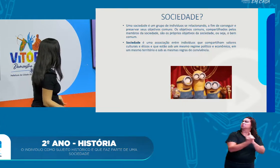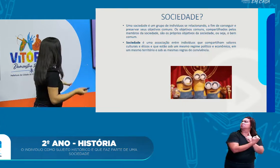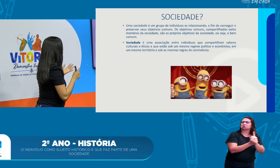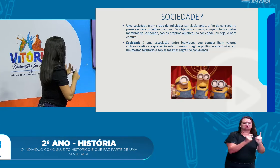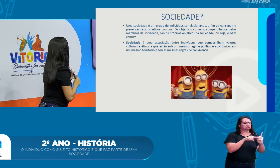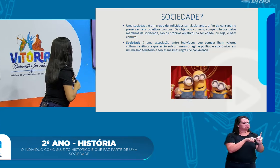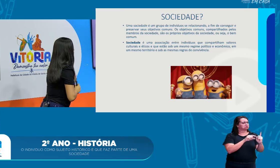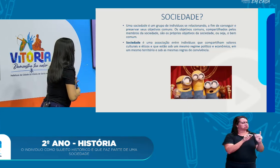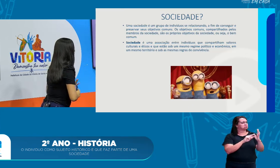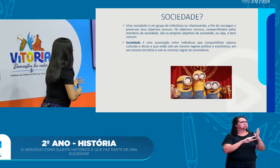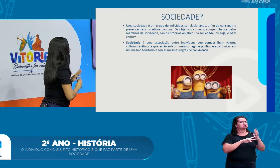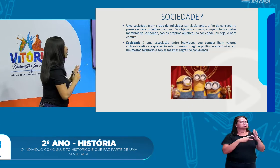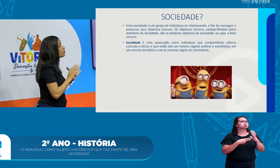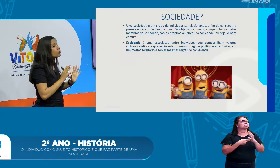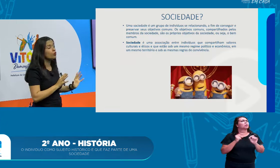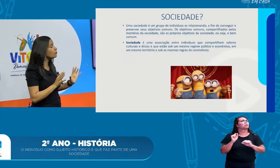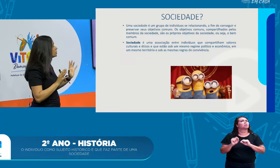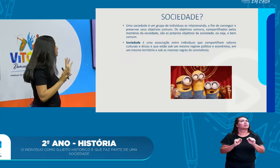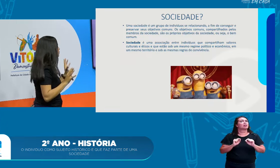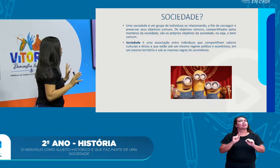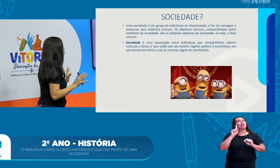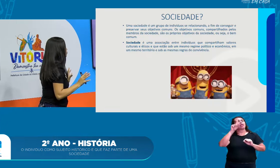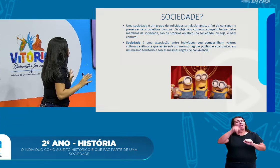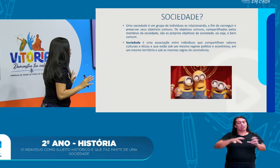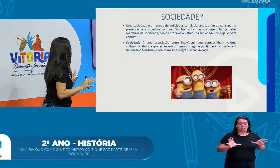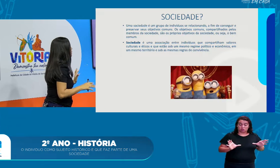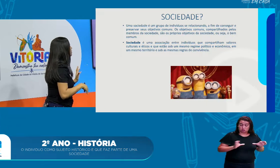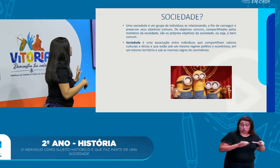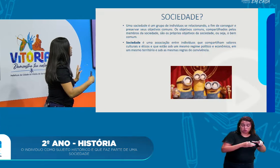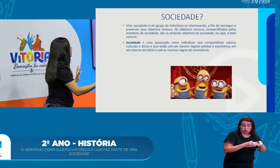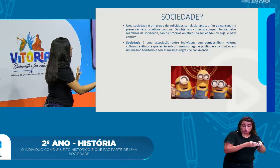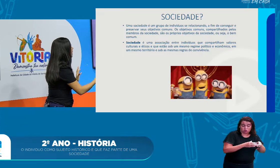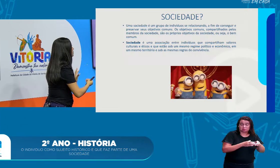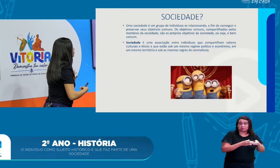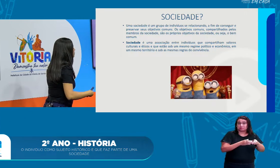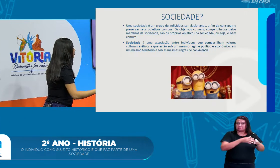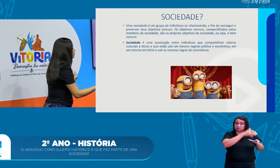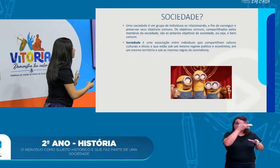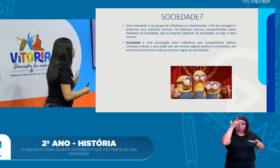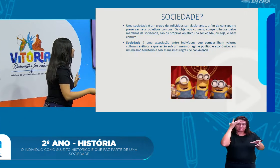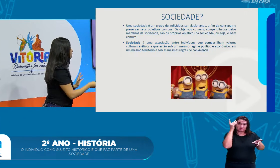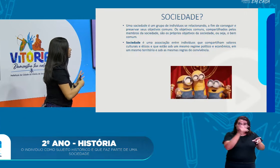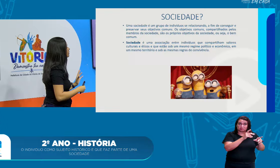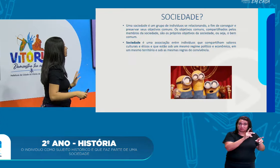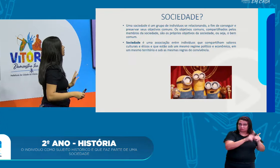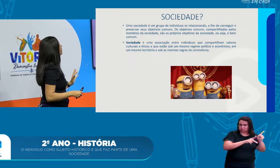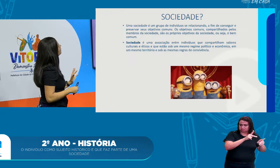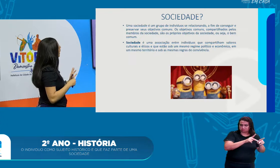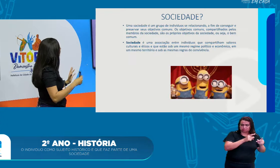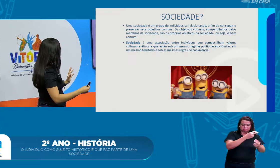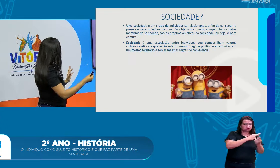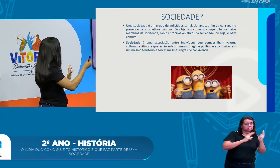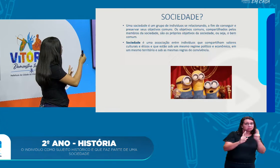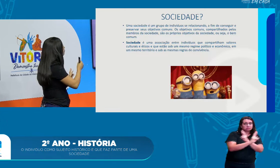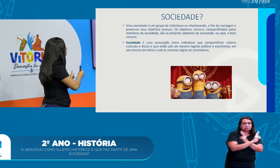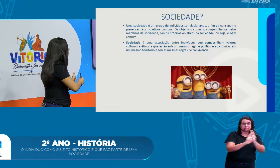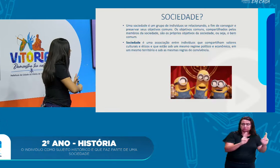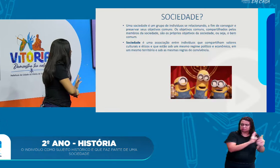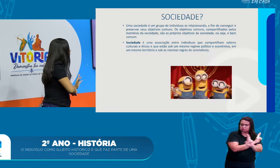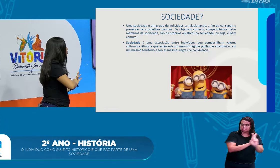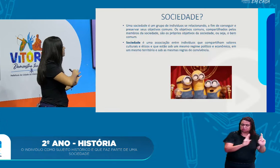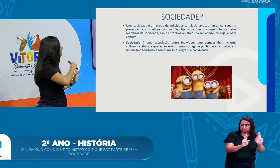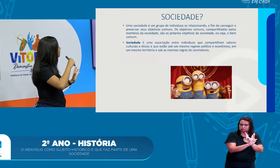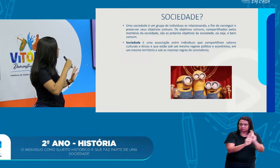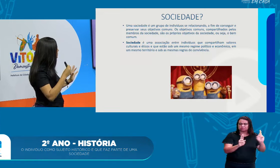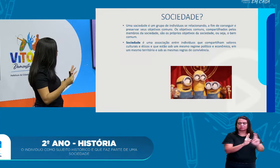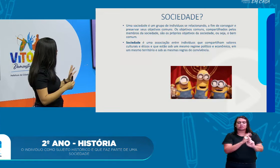lá. Uma sociedade é um grupo de indivíduos que se relacionam, né? A fim de